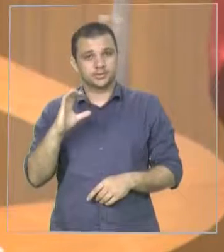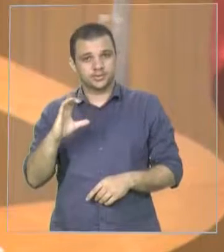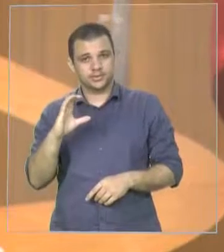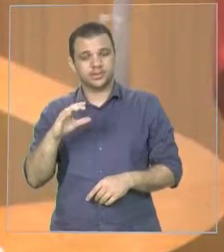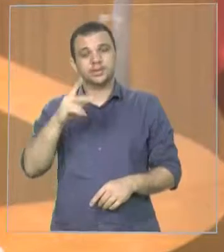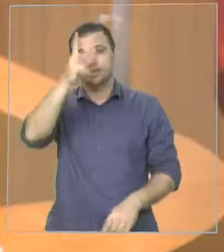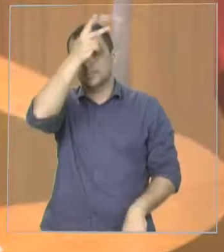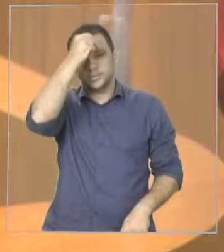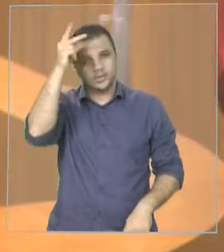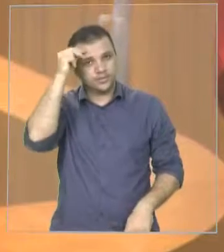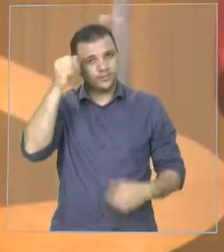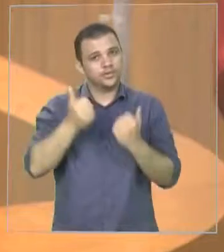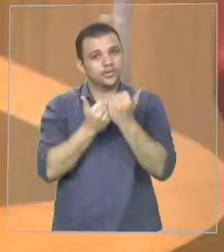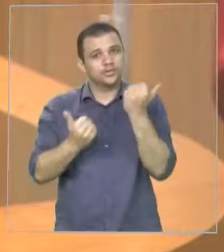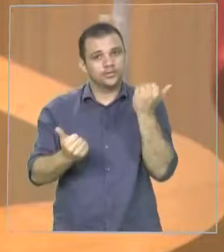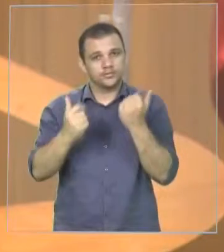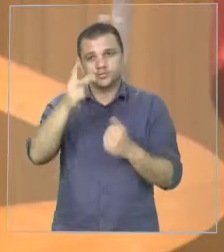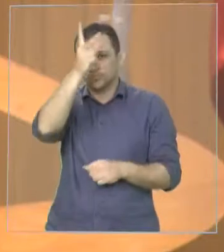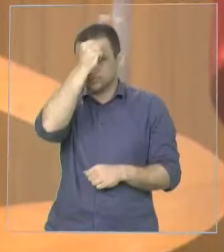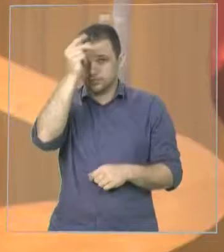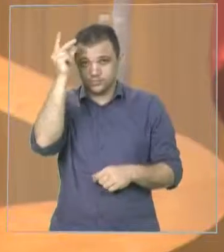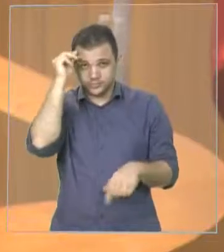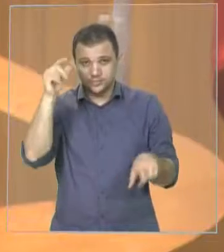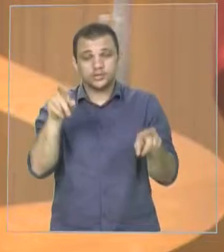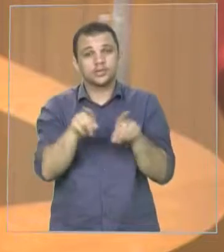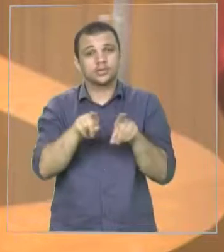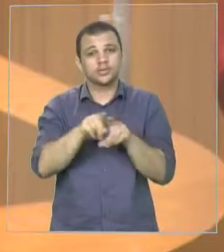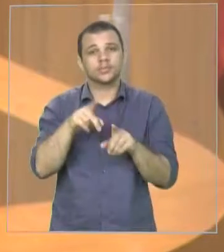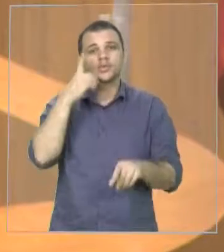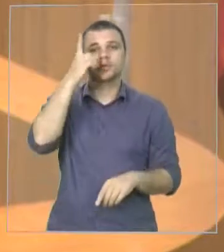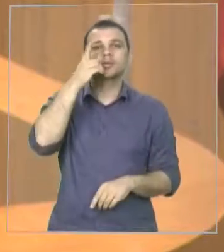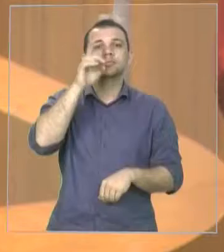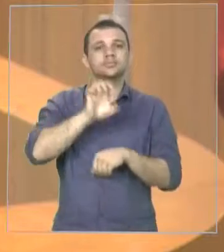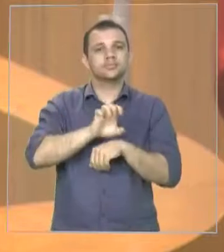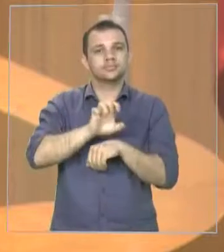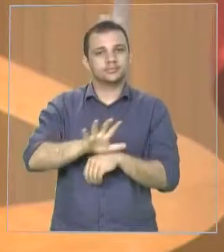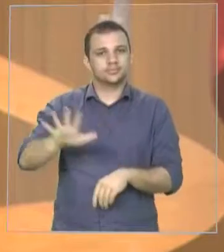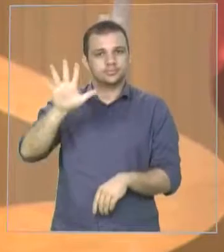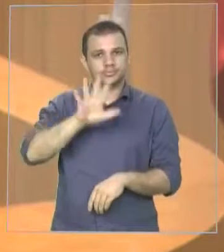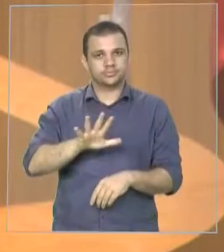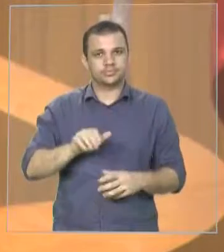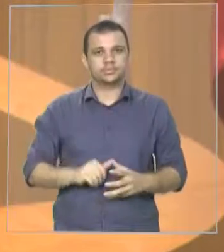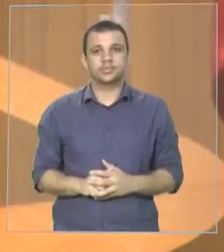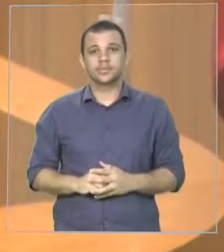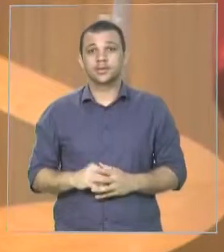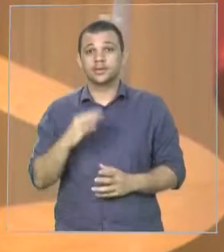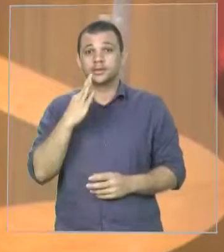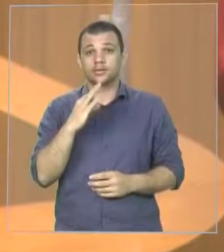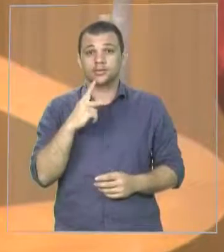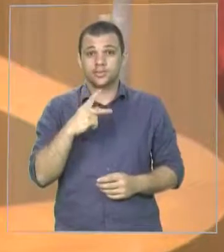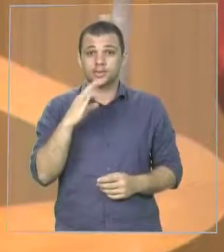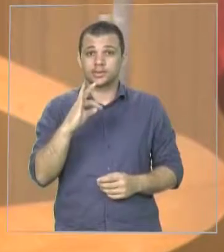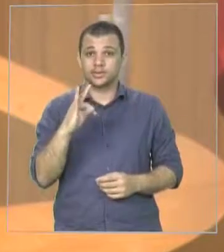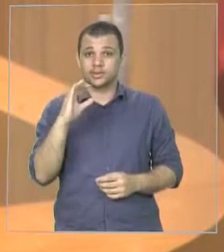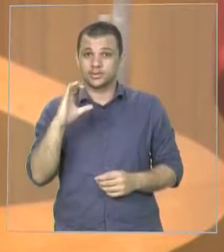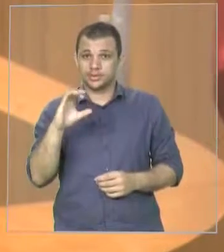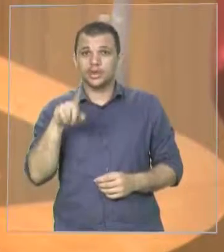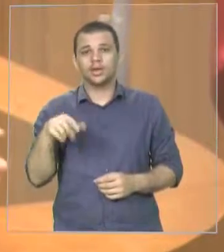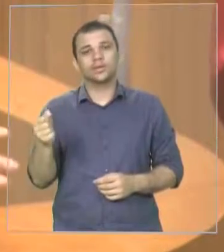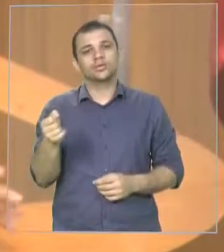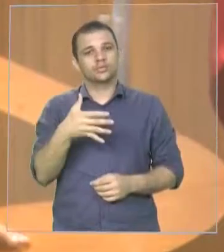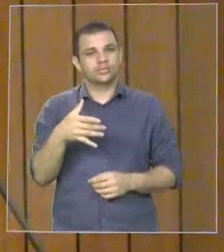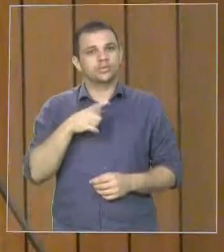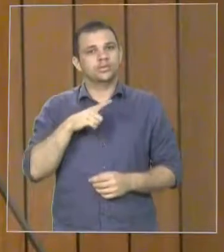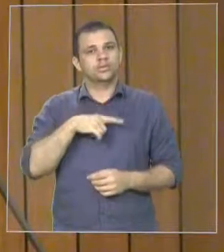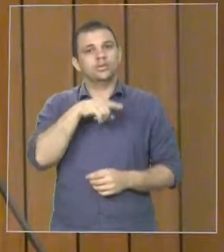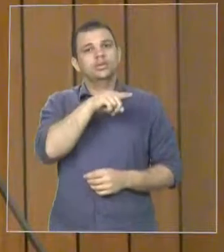o PTC é um partido novo que já teve o prefeito da capital administrando esta cidade, que é o prefeito Edivaldo Holanda Júnior, prefeito